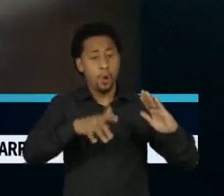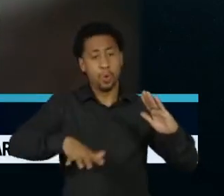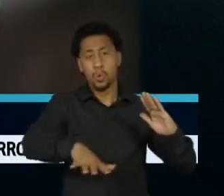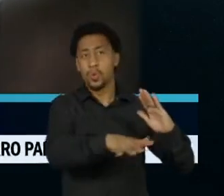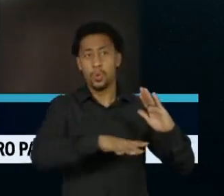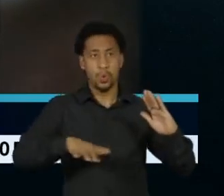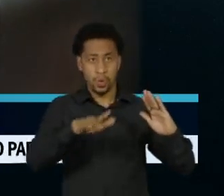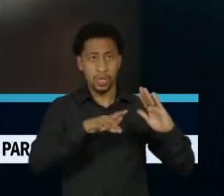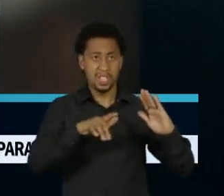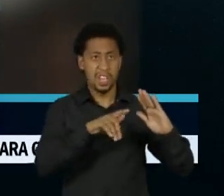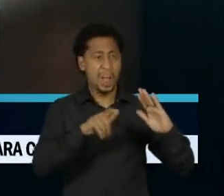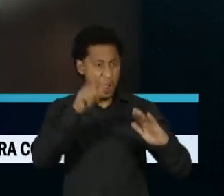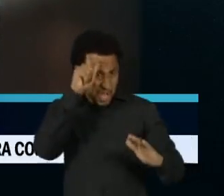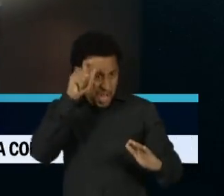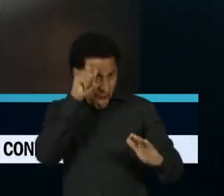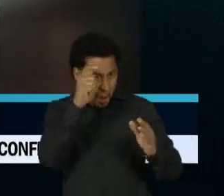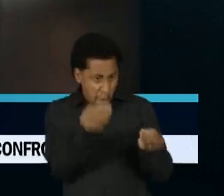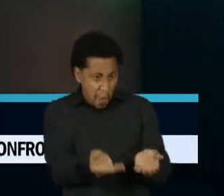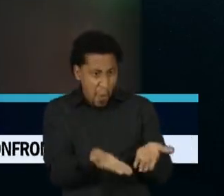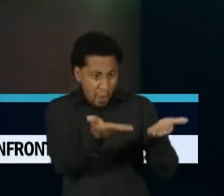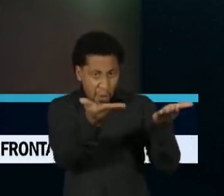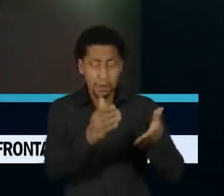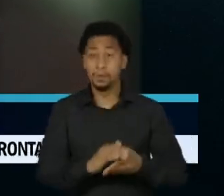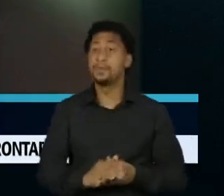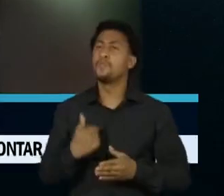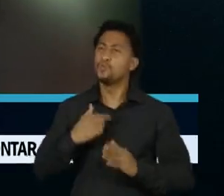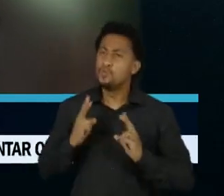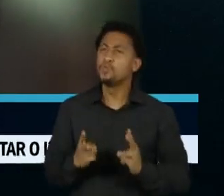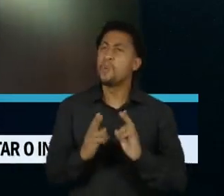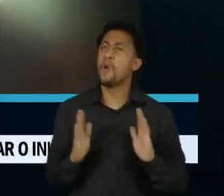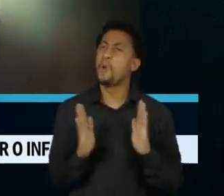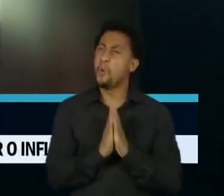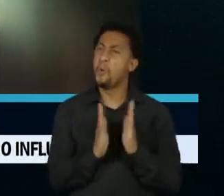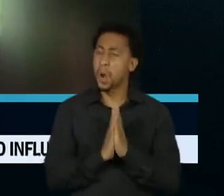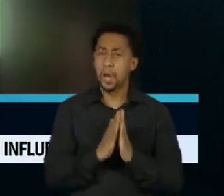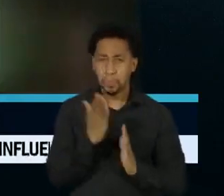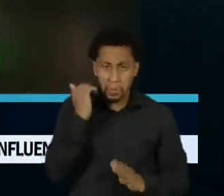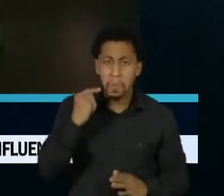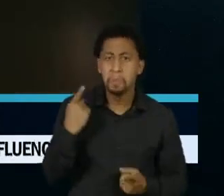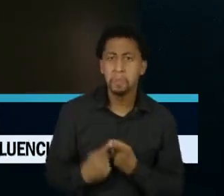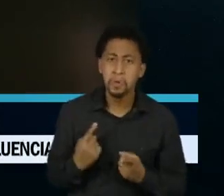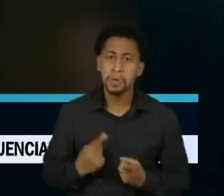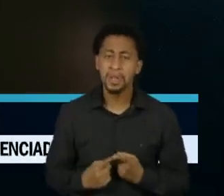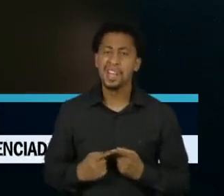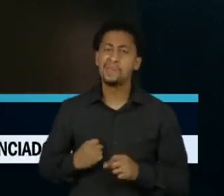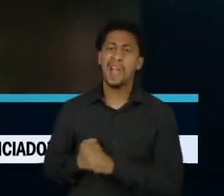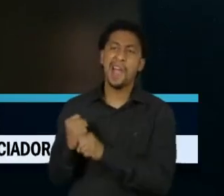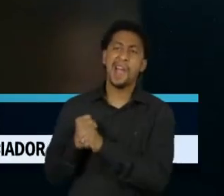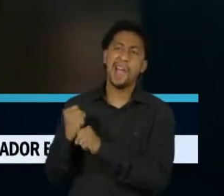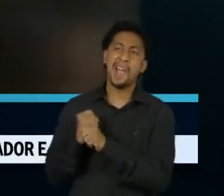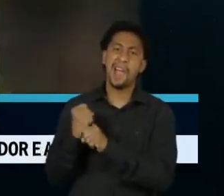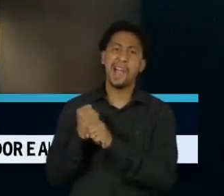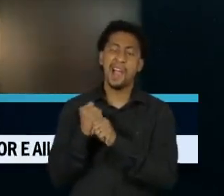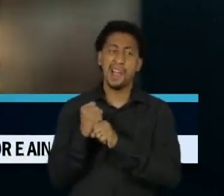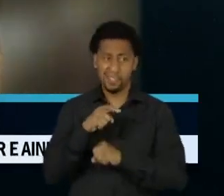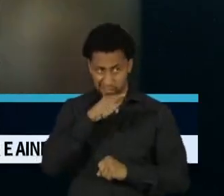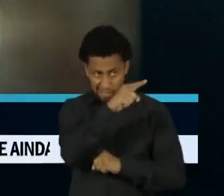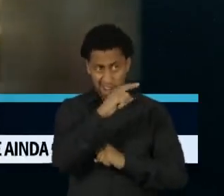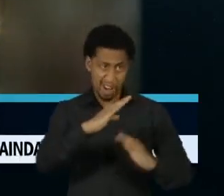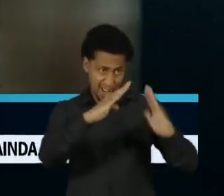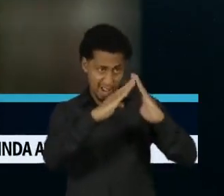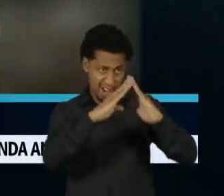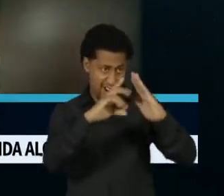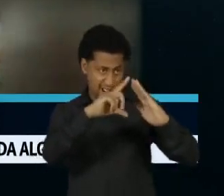Vou continuar orando. Sabe por quê, irmãos? Porque por muitos anos, por muito